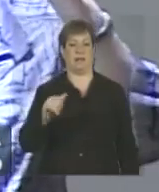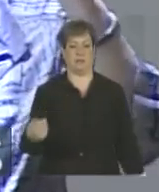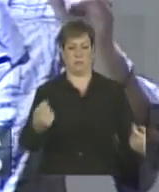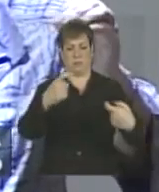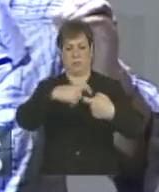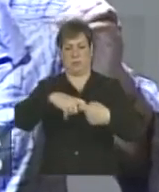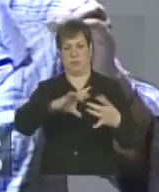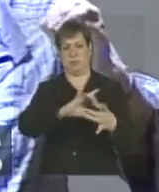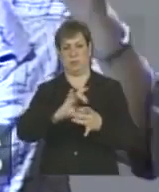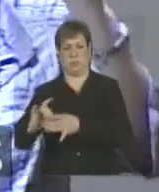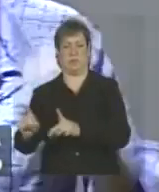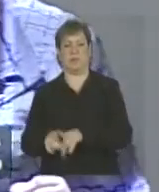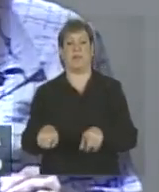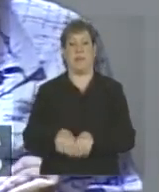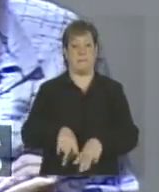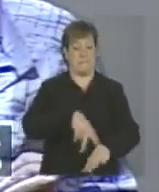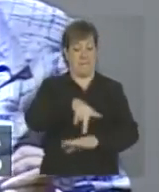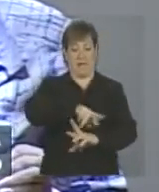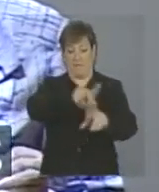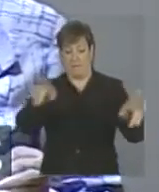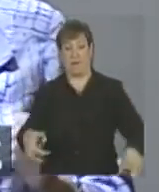países diferenciadamente ganhem,